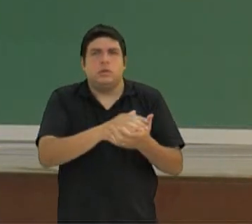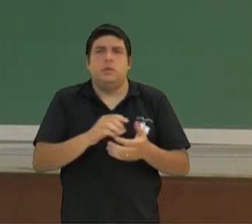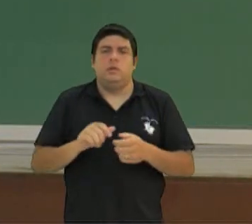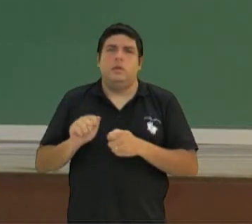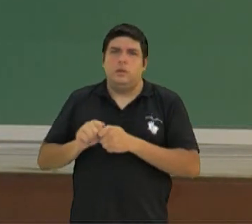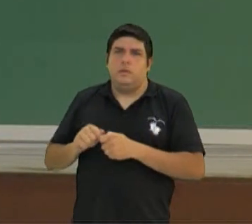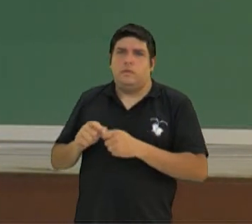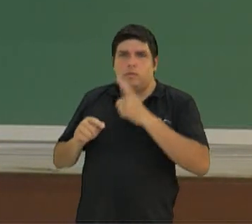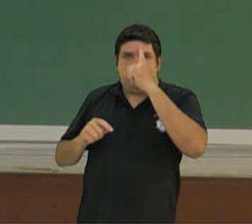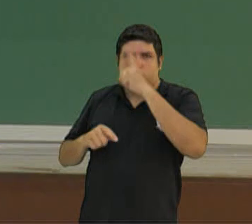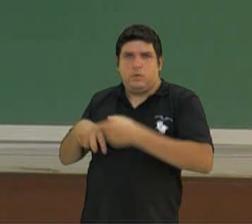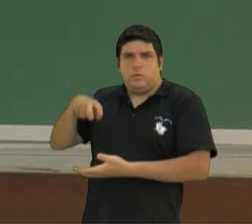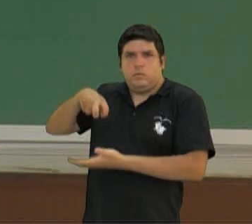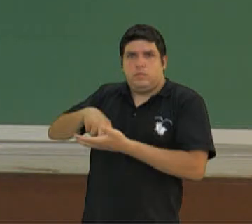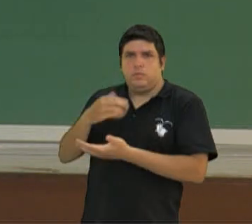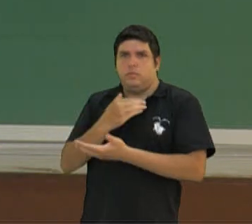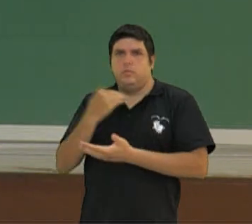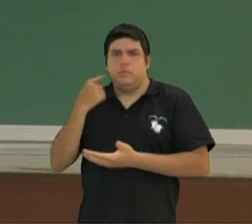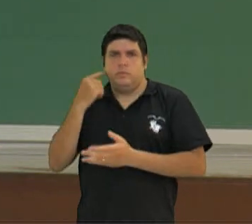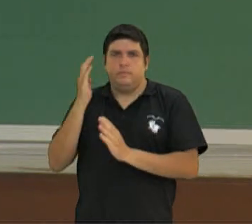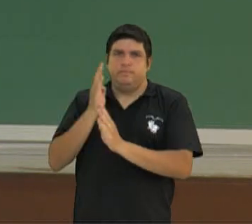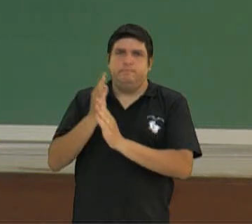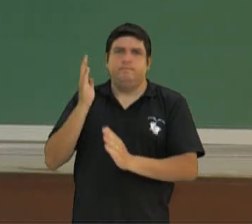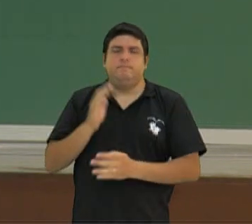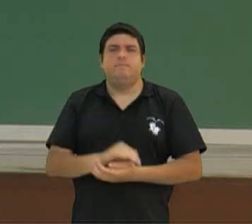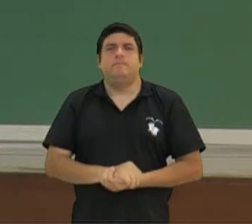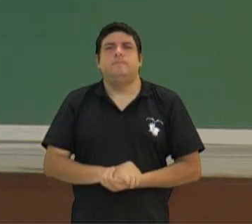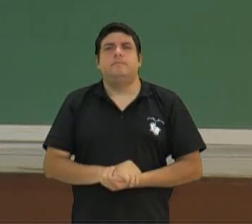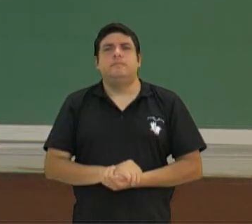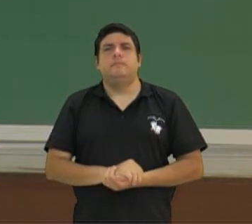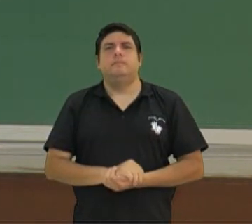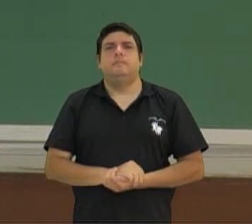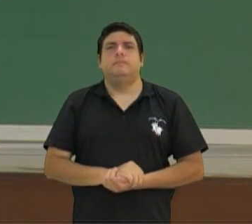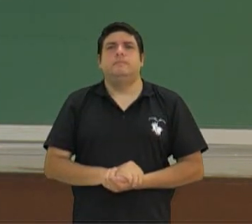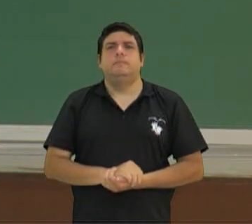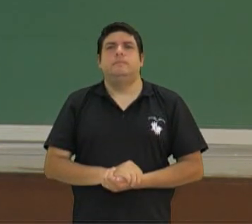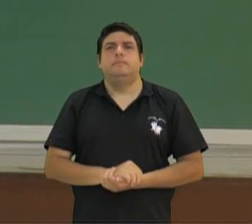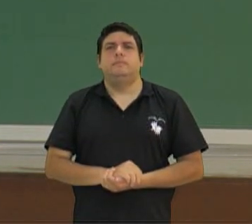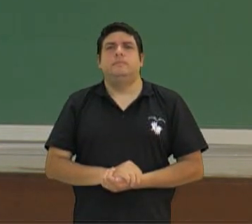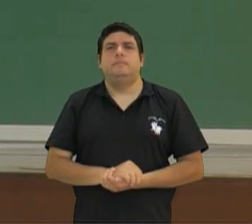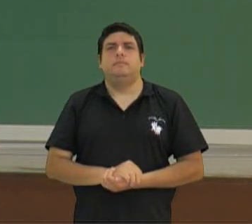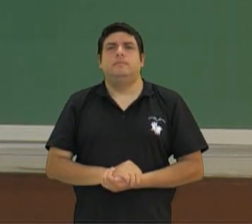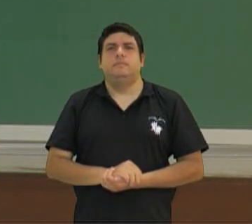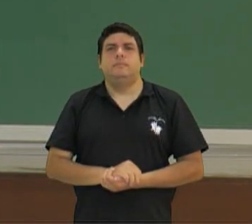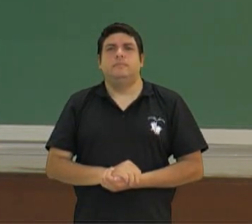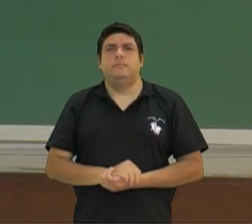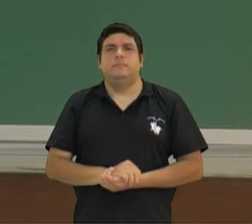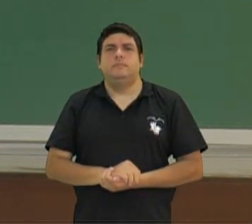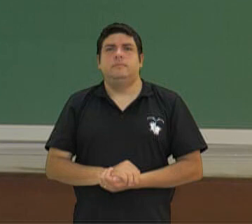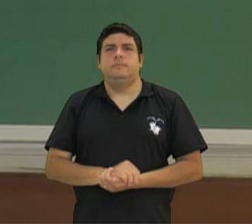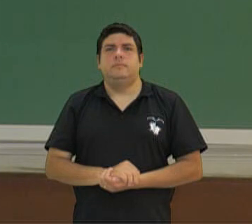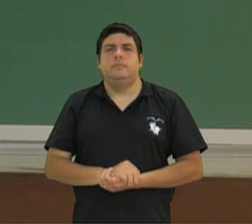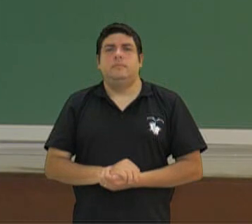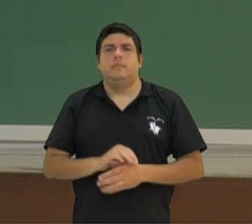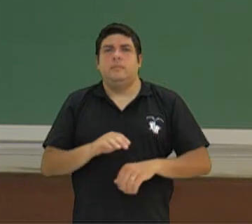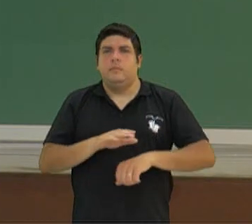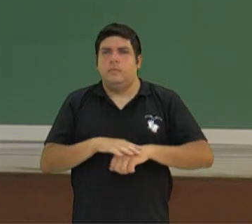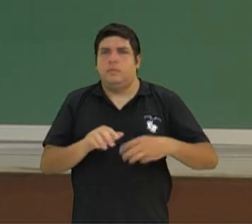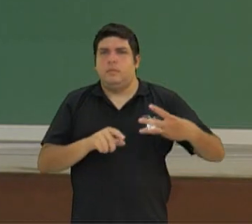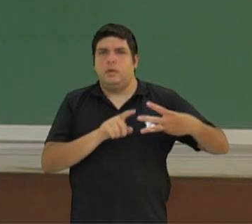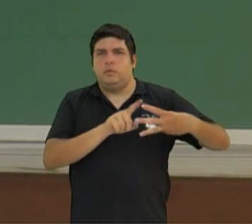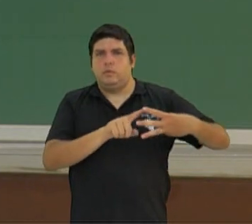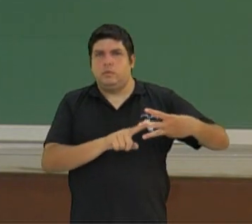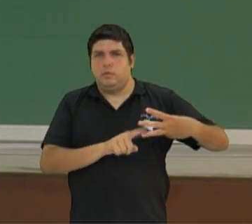sido morto, né, foi justamente esse, ok? Beleza. Mais 3 perguntinhas, né? No